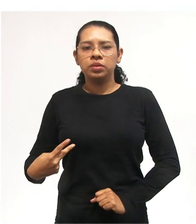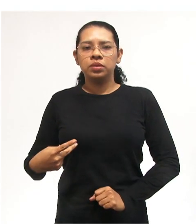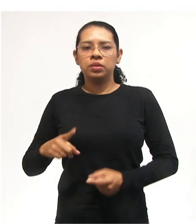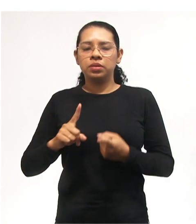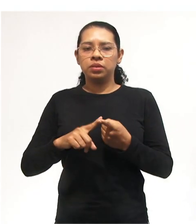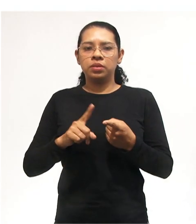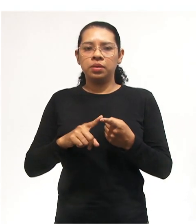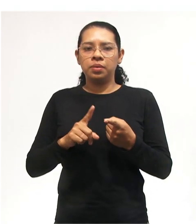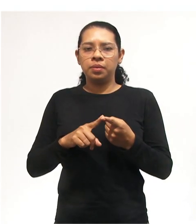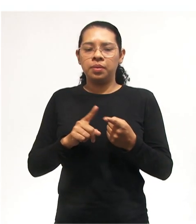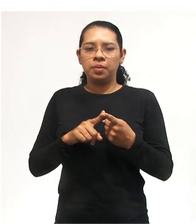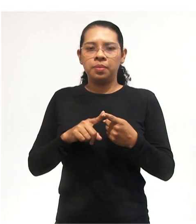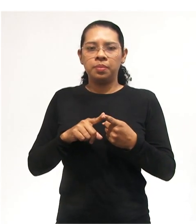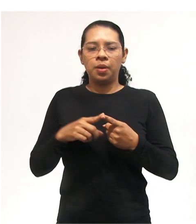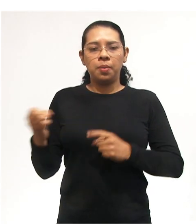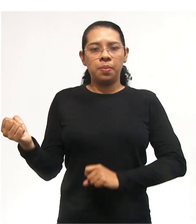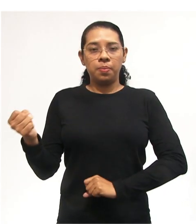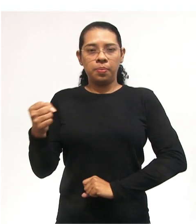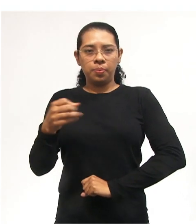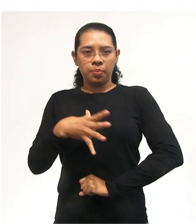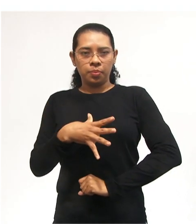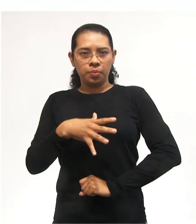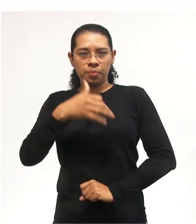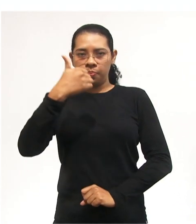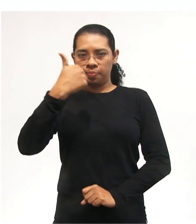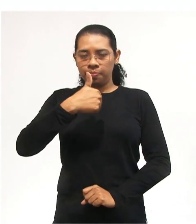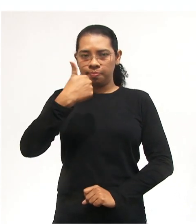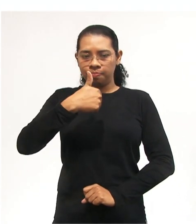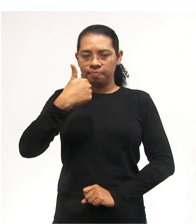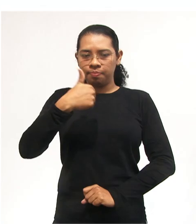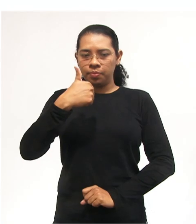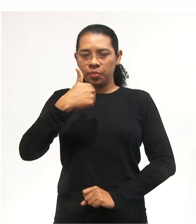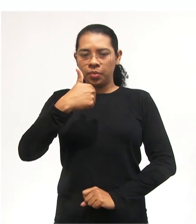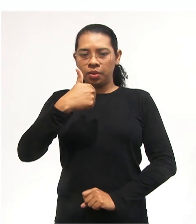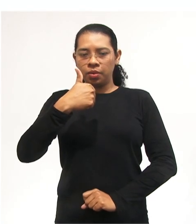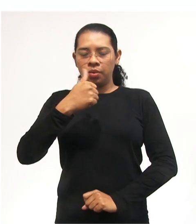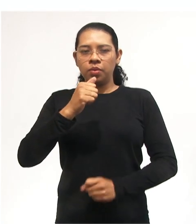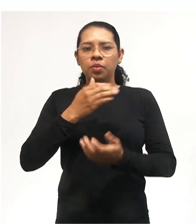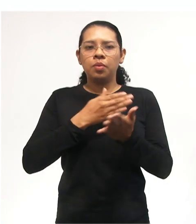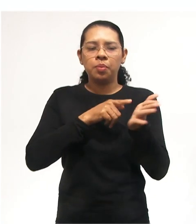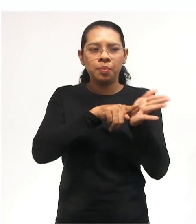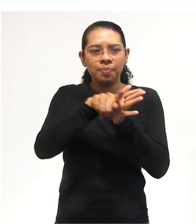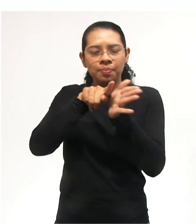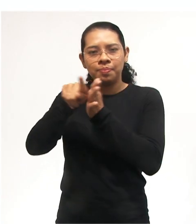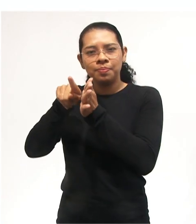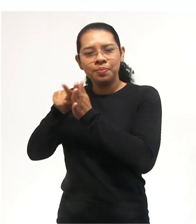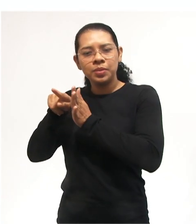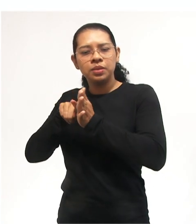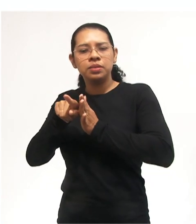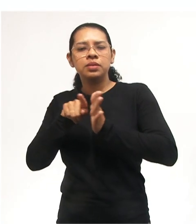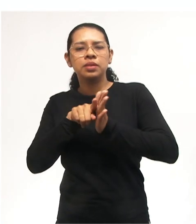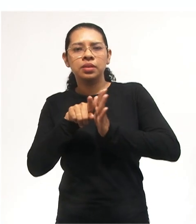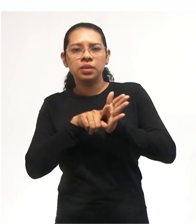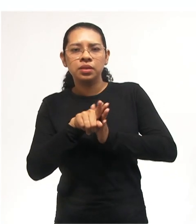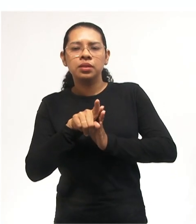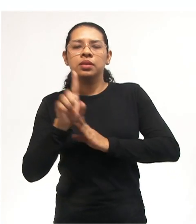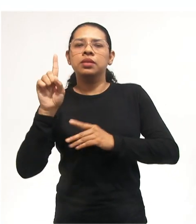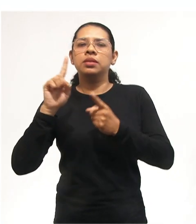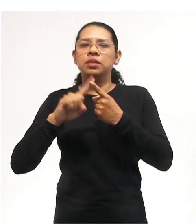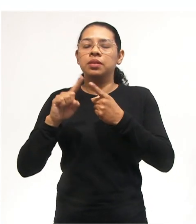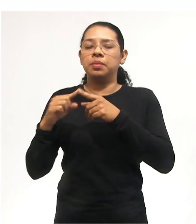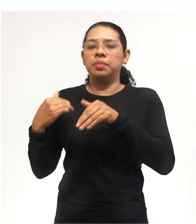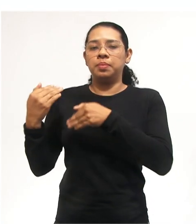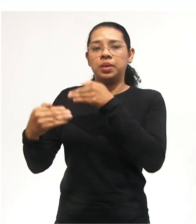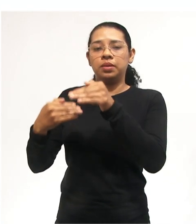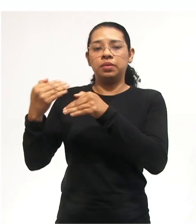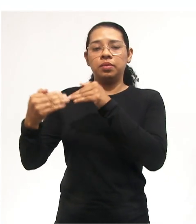inovação? Primeiro, fomento à pesquisa e desenvolvimento, né, através de financiamento, bolsas e incentivos fiscais para empresas